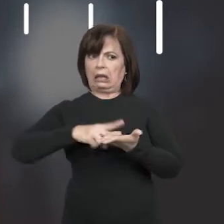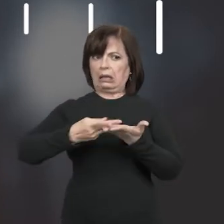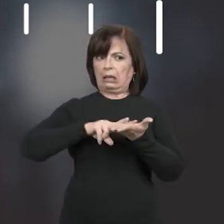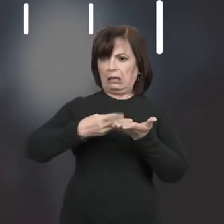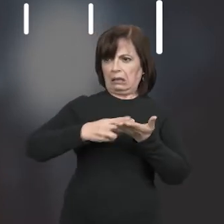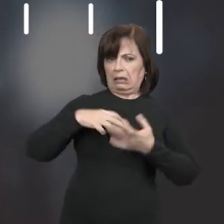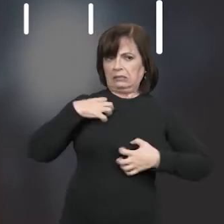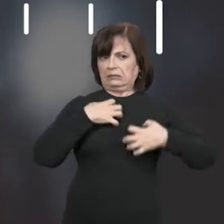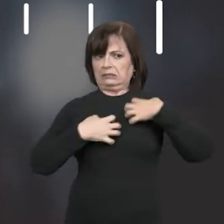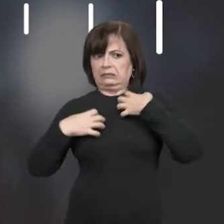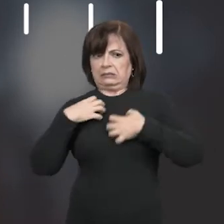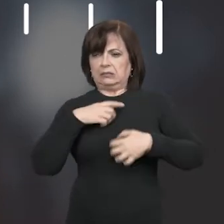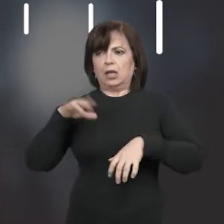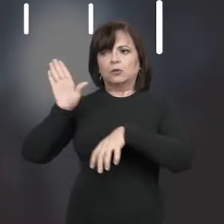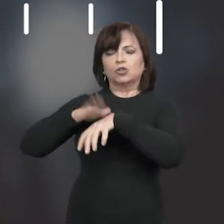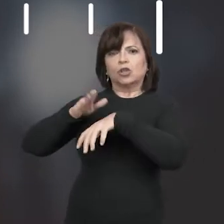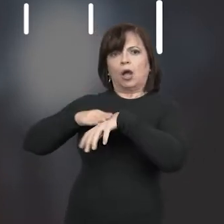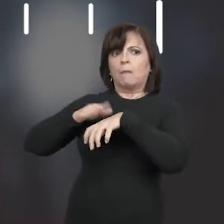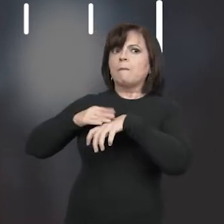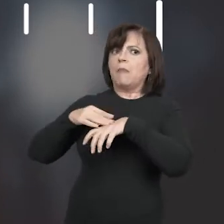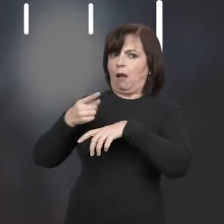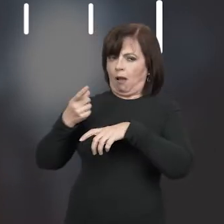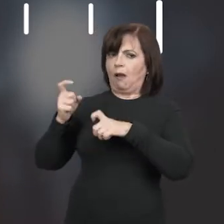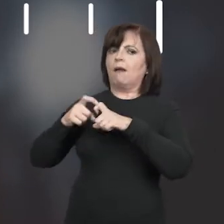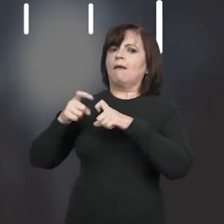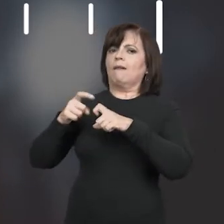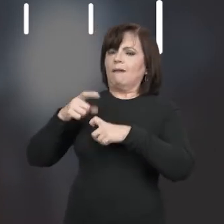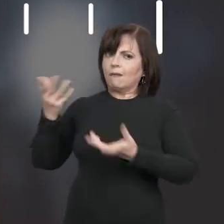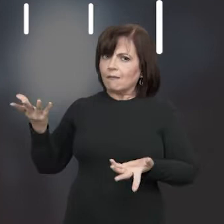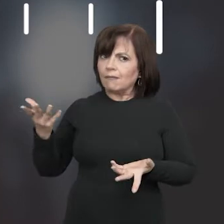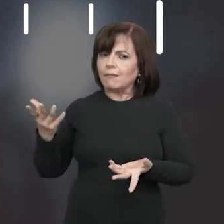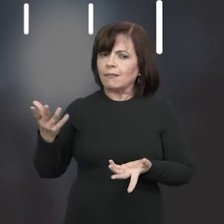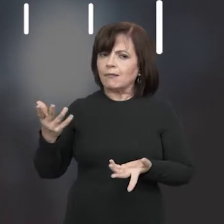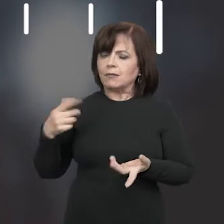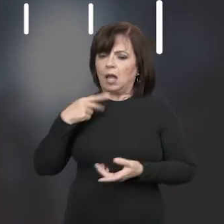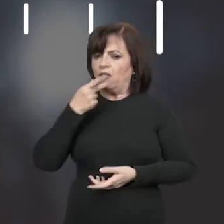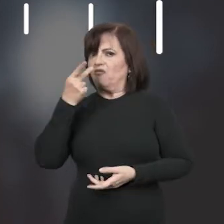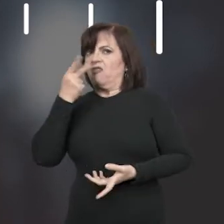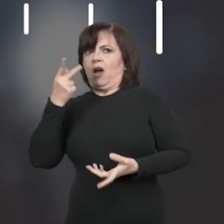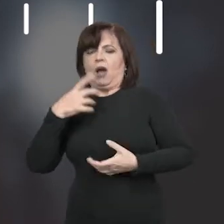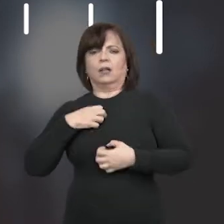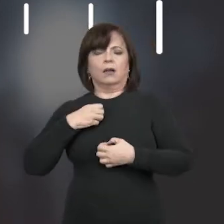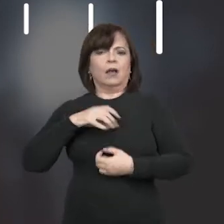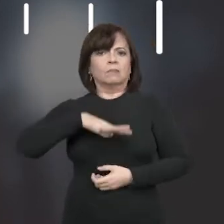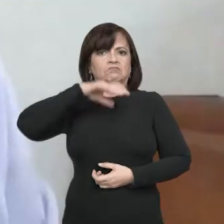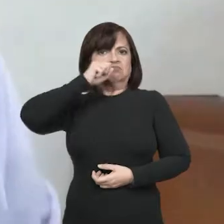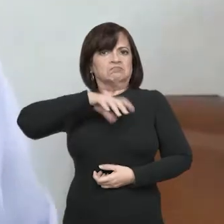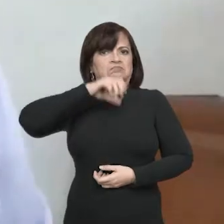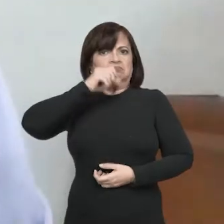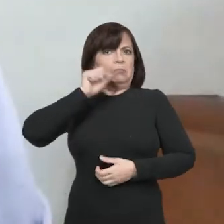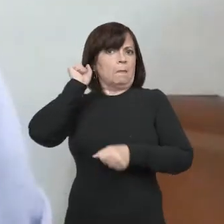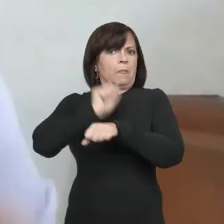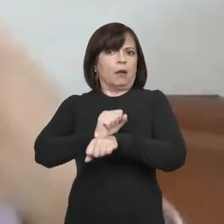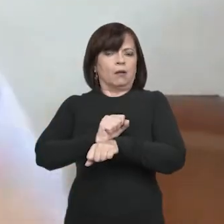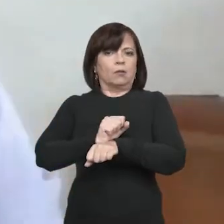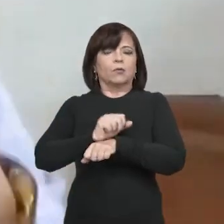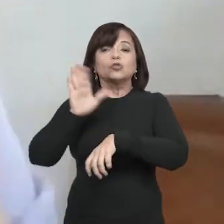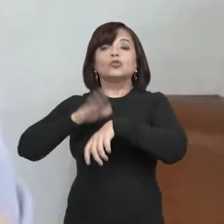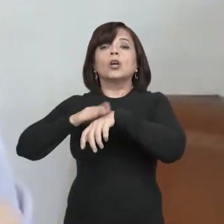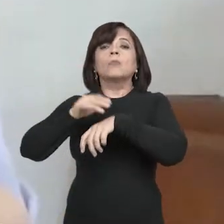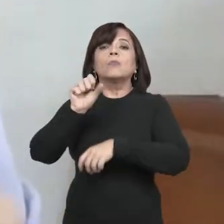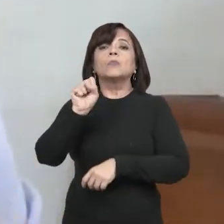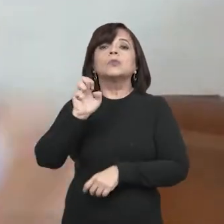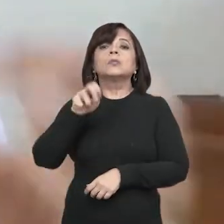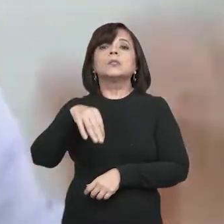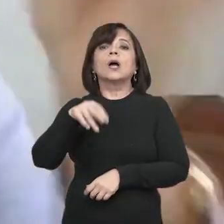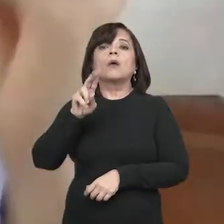olha, ela está agonizando, eu acho que a gente tem que chamar algum socorro, ela não está mais falando, ela não estava mais respirando. E decidiram